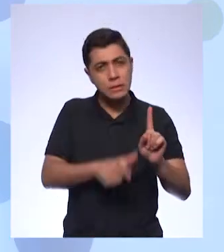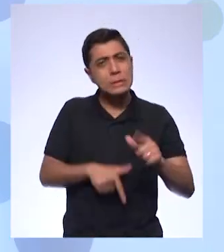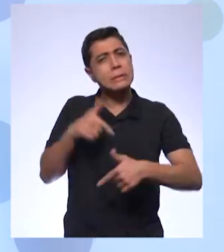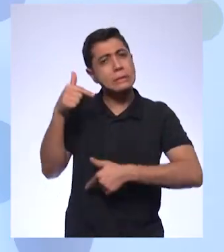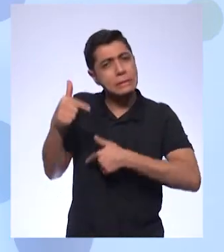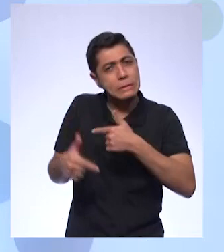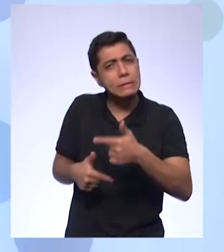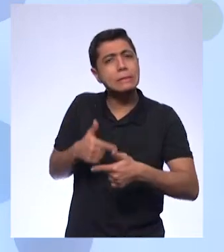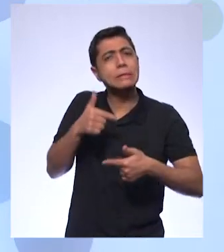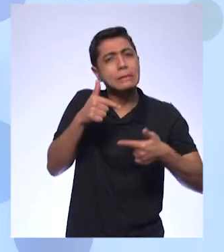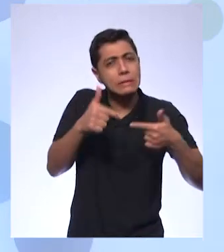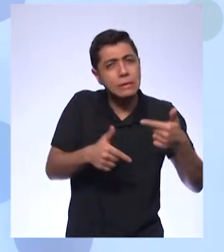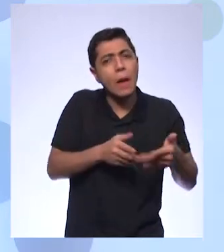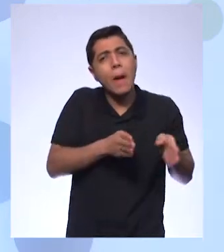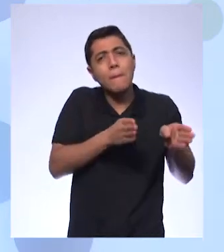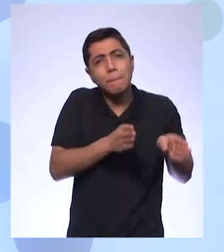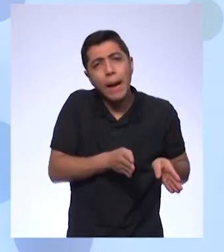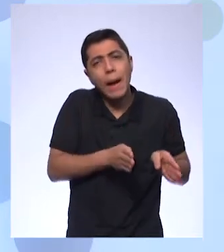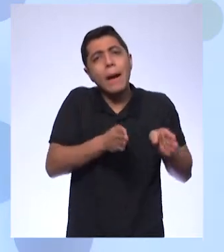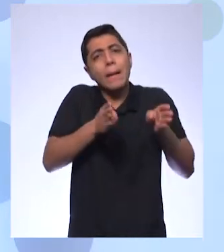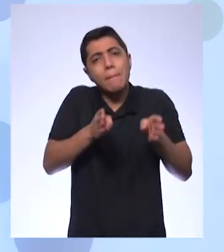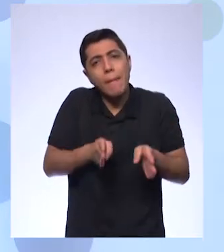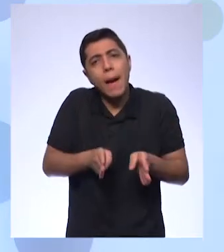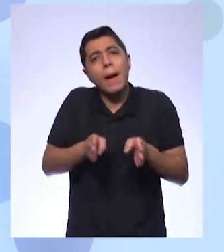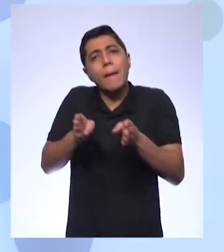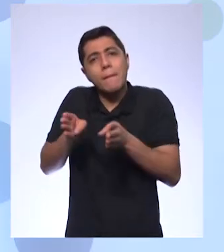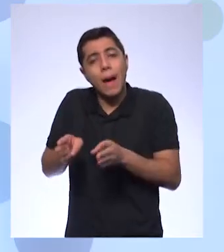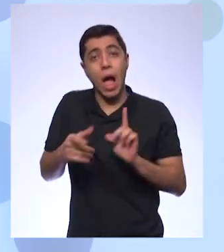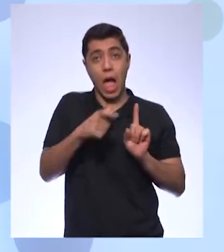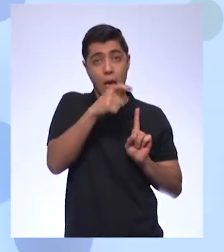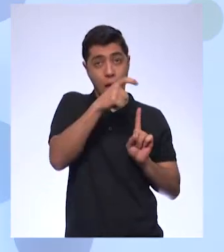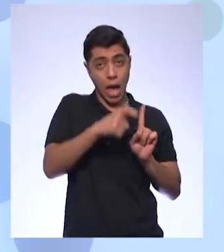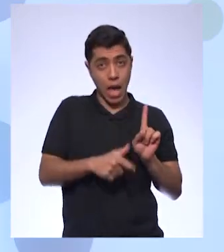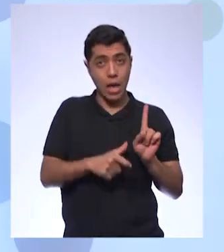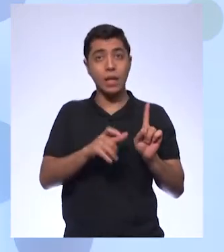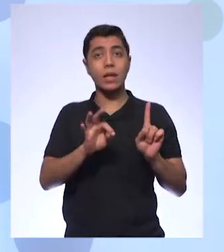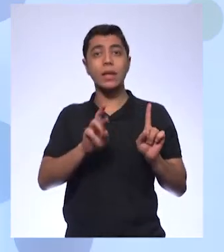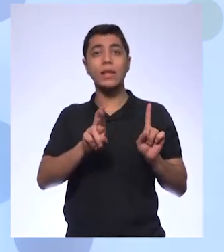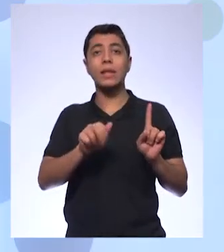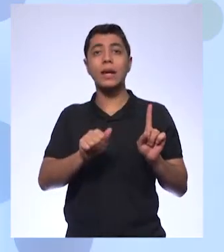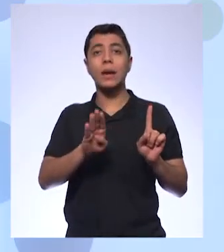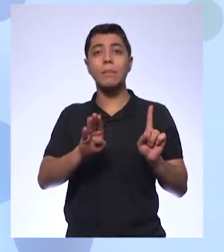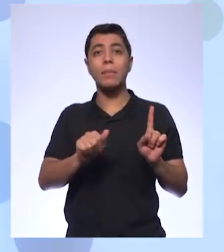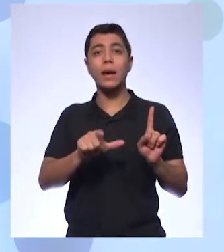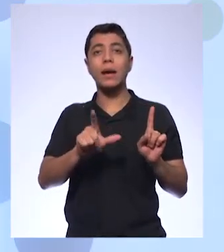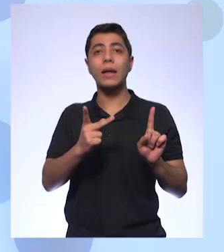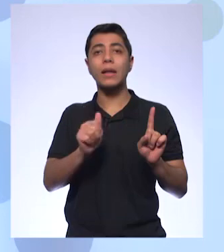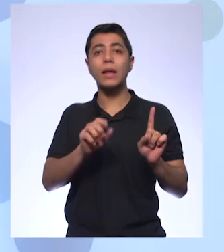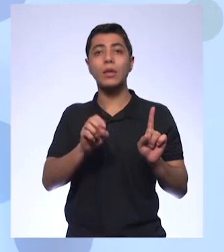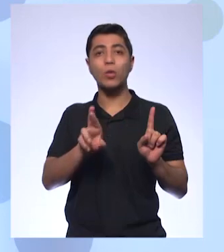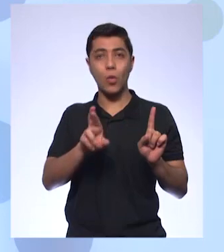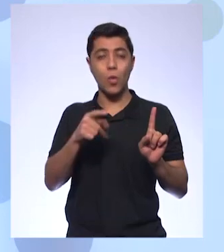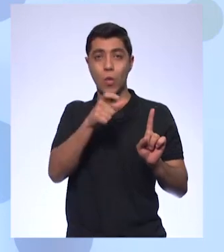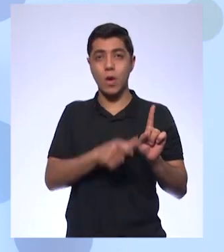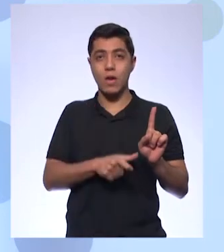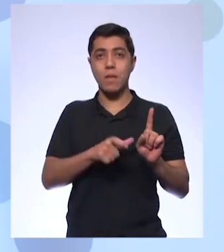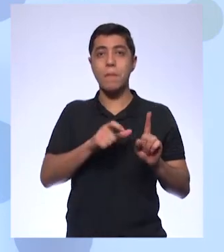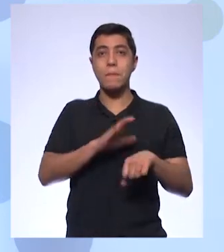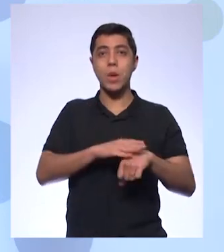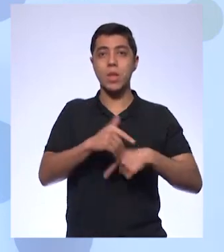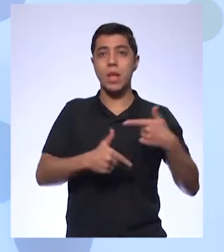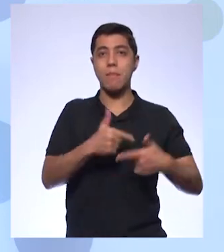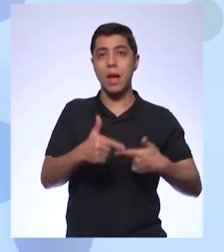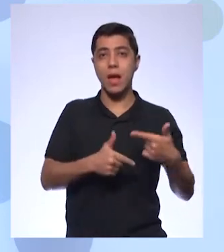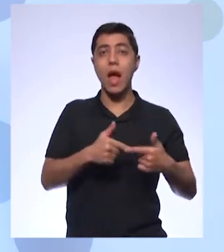todas as etapas é o trabalhador que controla. O trabalhador ali é dono dos meios de produção. Com